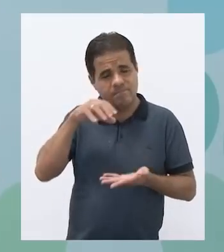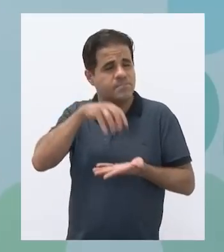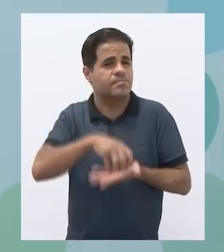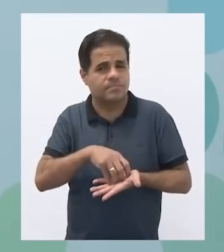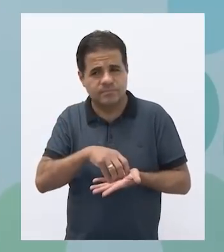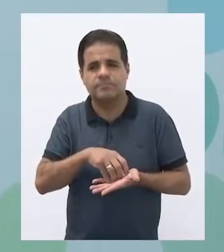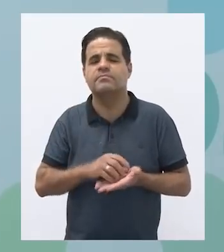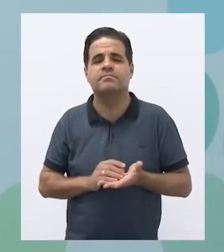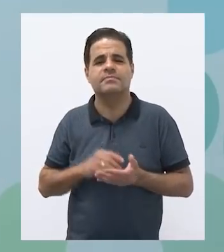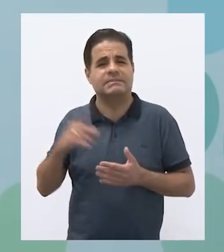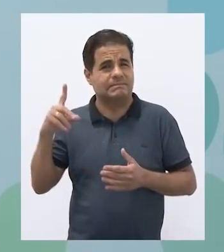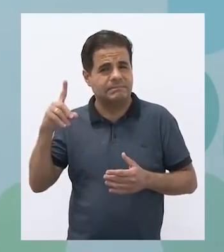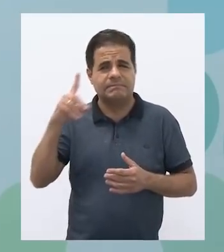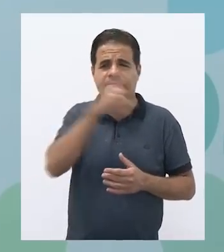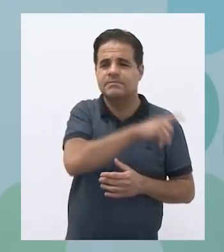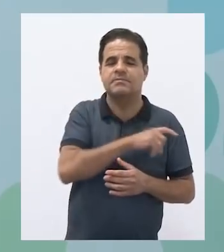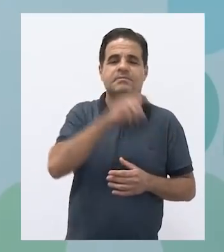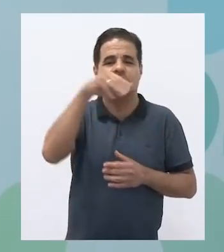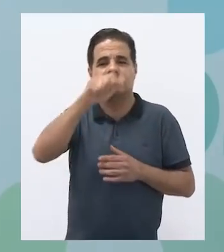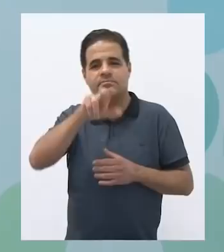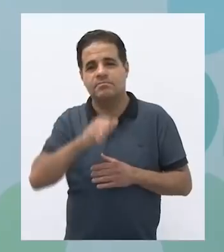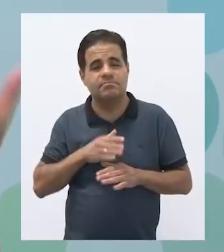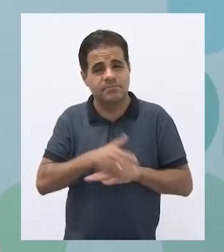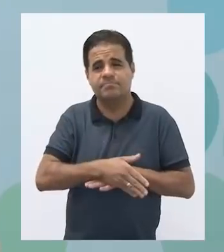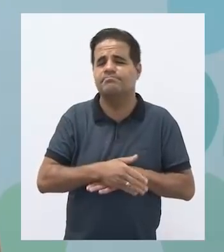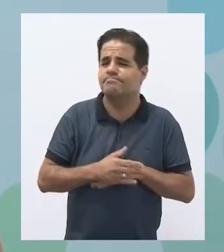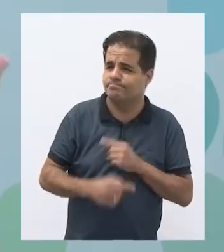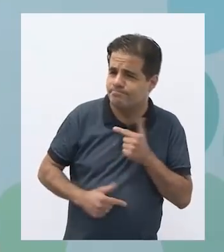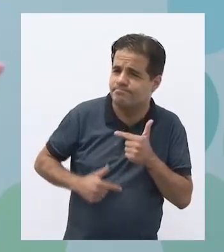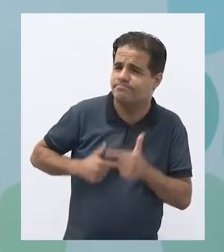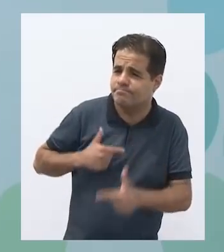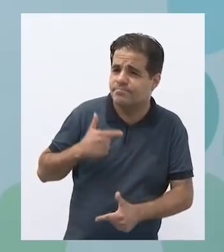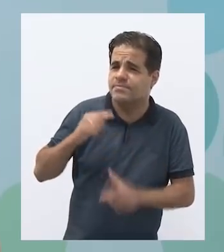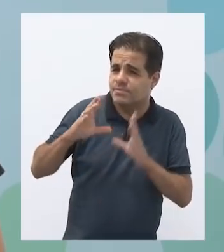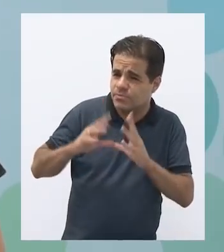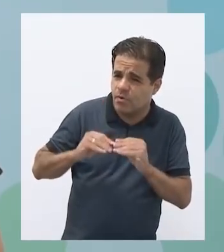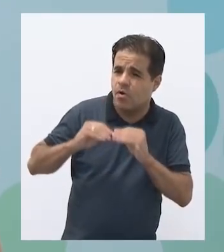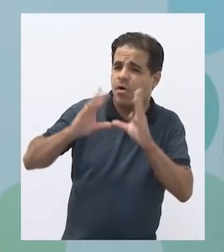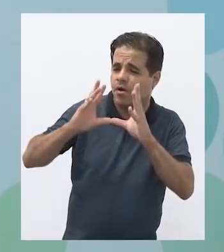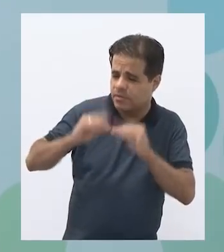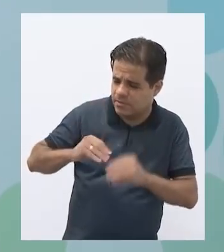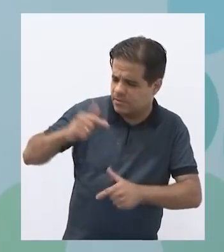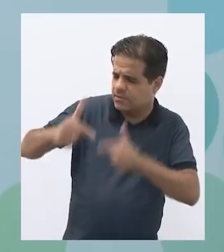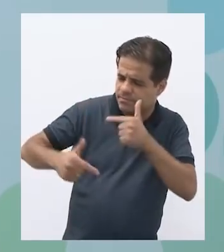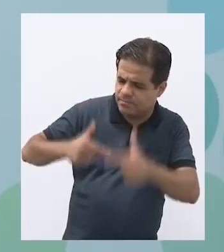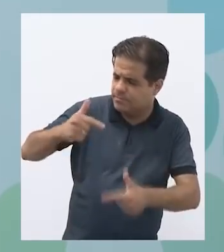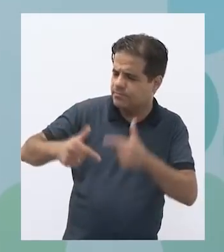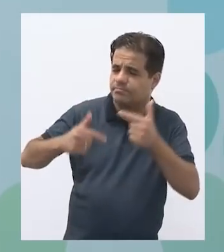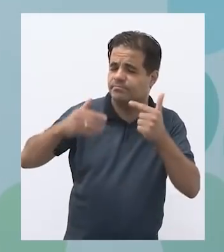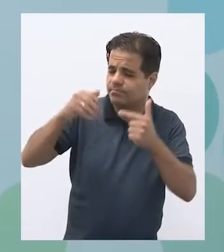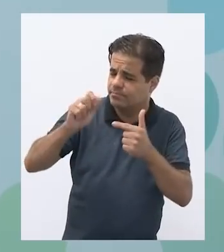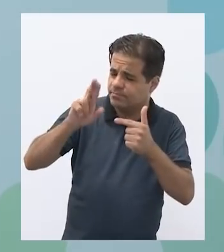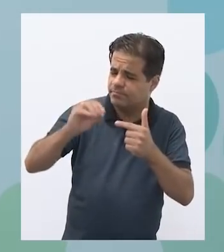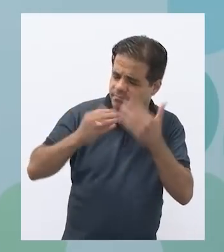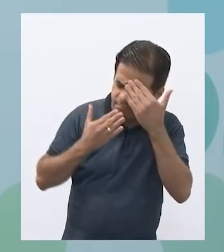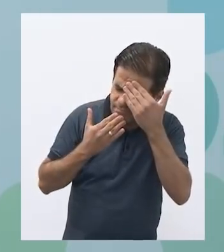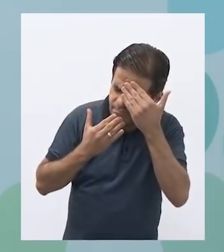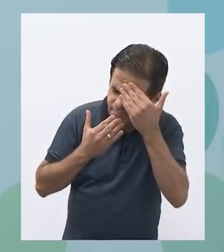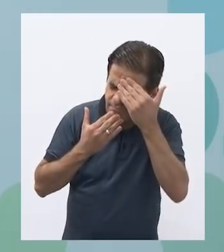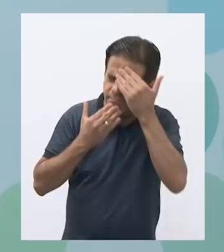aí está bem complicada, eu e o Marcos está passando, a equipe está passando noites aí trabalhando. Então, Marcos,